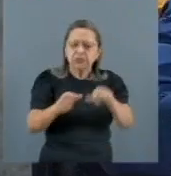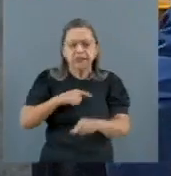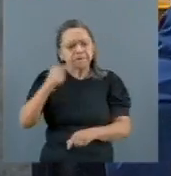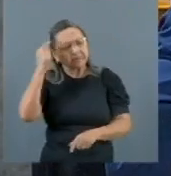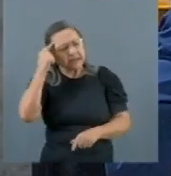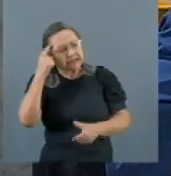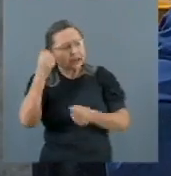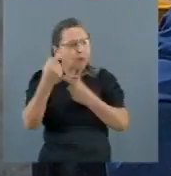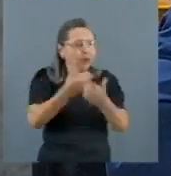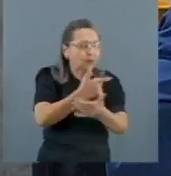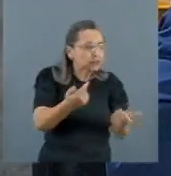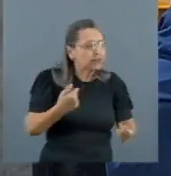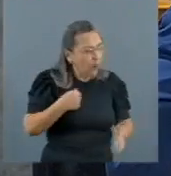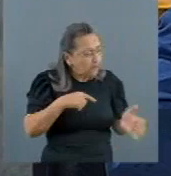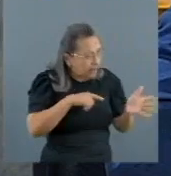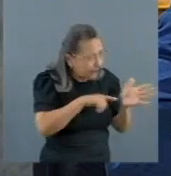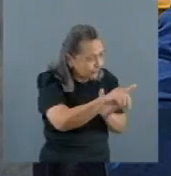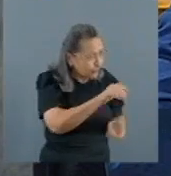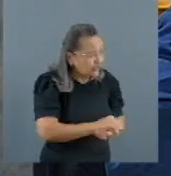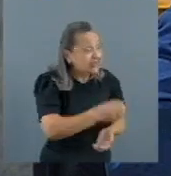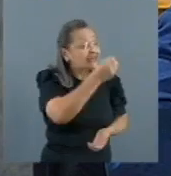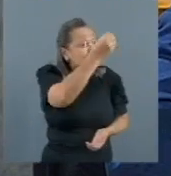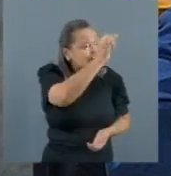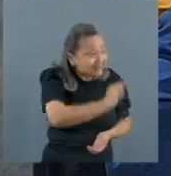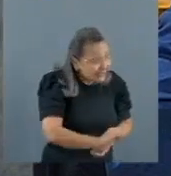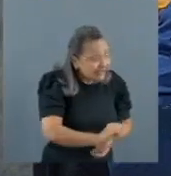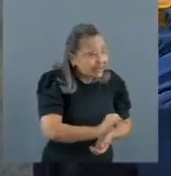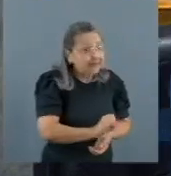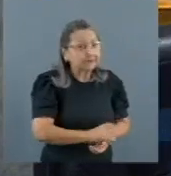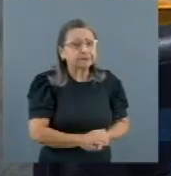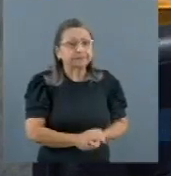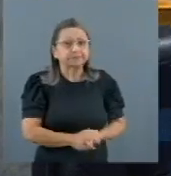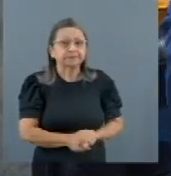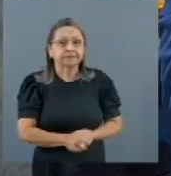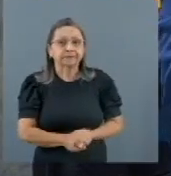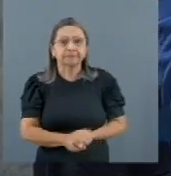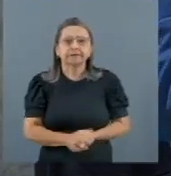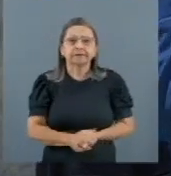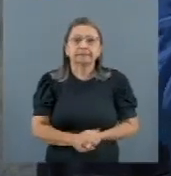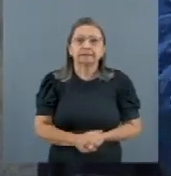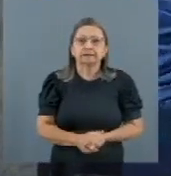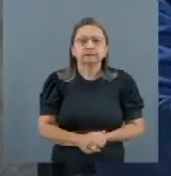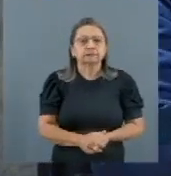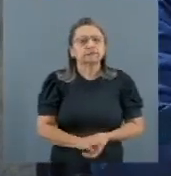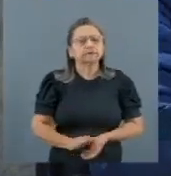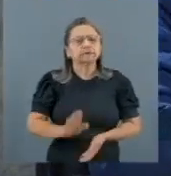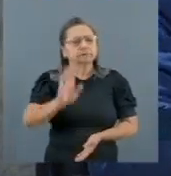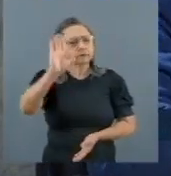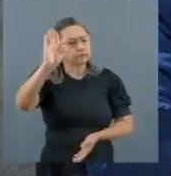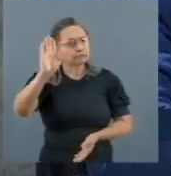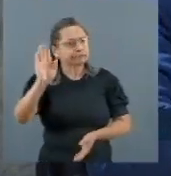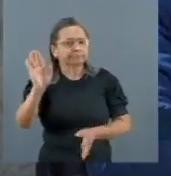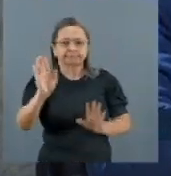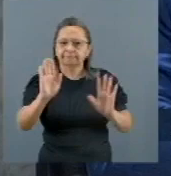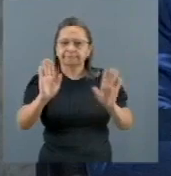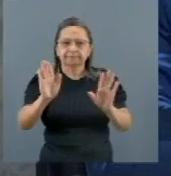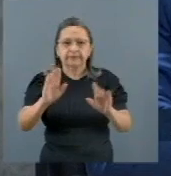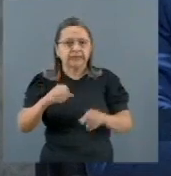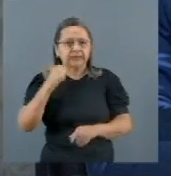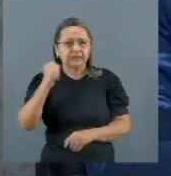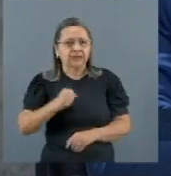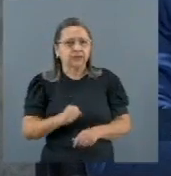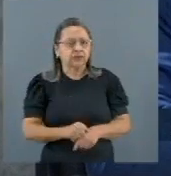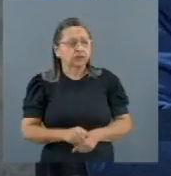lhe faço esse questionamento. Deputado, do ponto senador, de vista humano. Senador, não é mais dado ao depoente